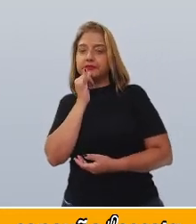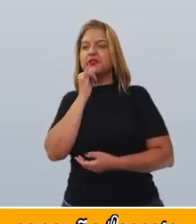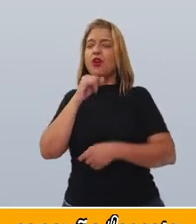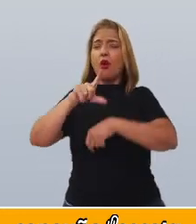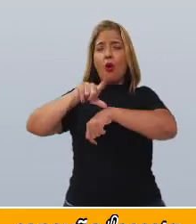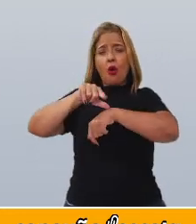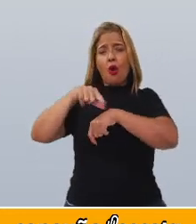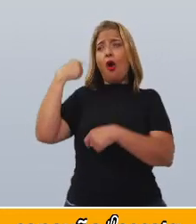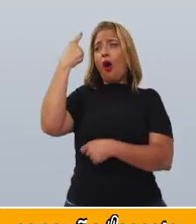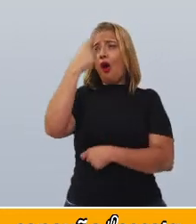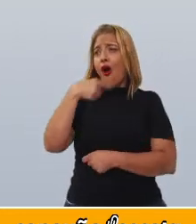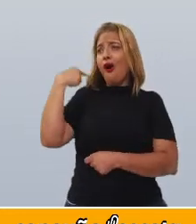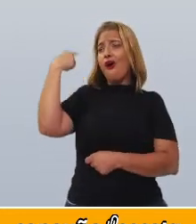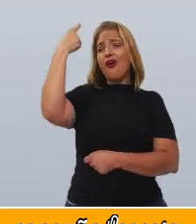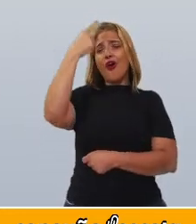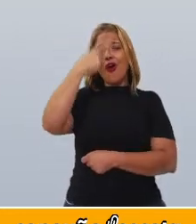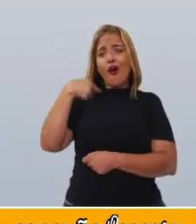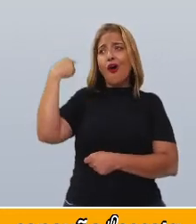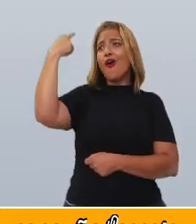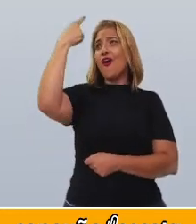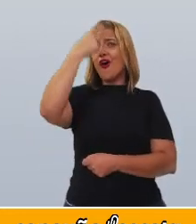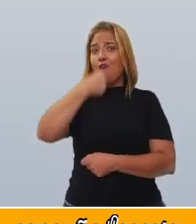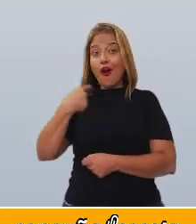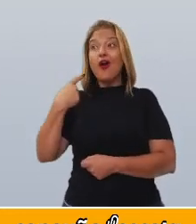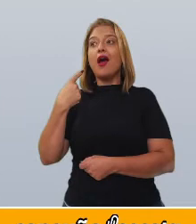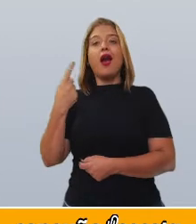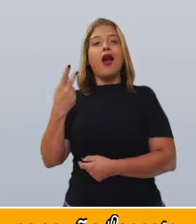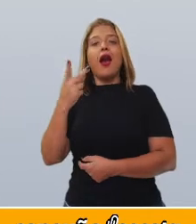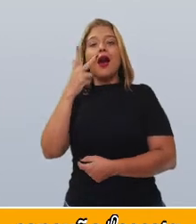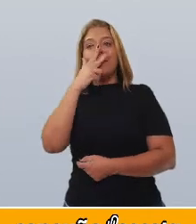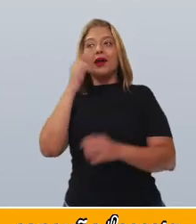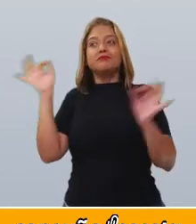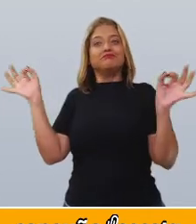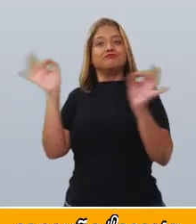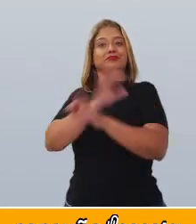umas horas, tipo que acabamos namorando.